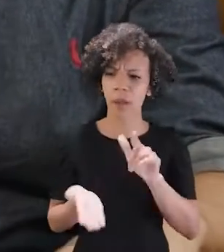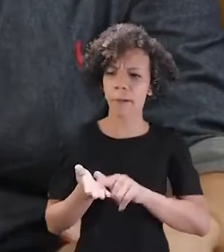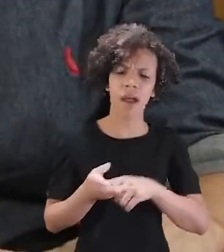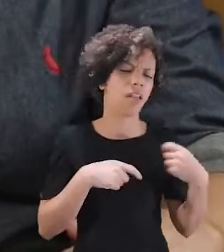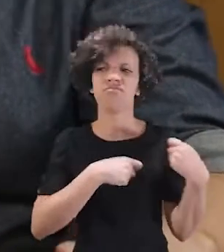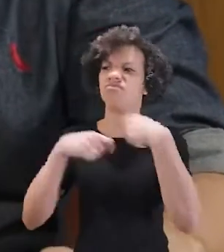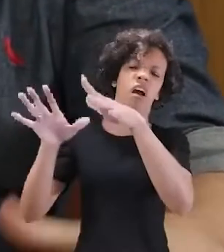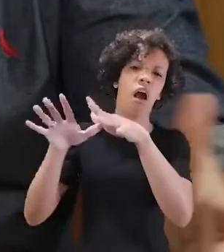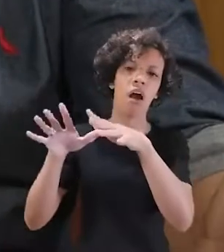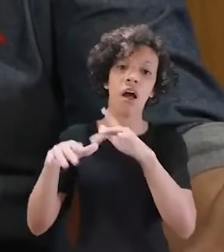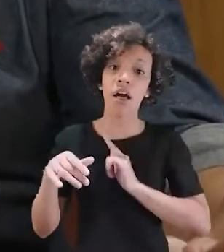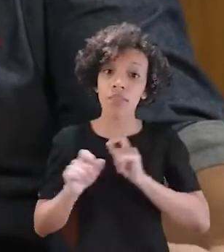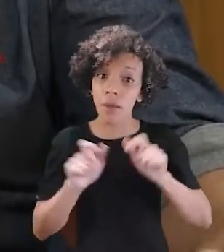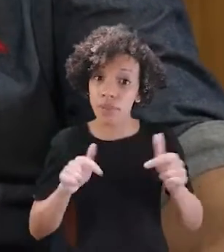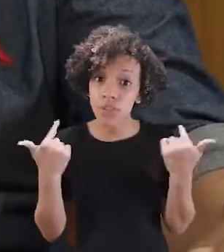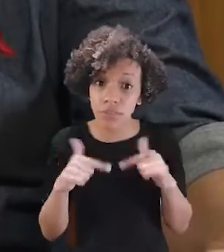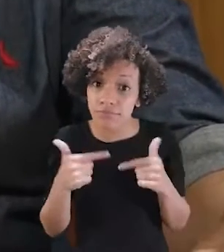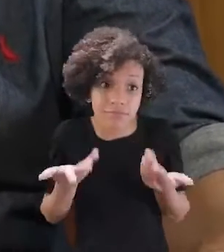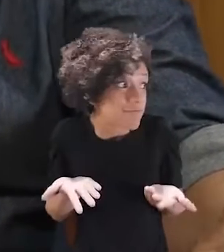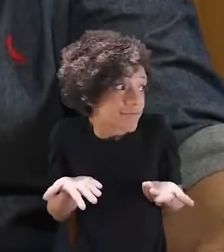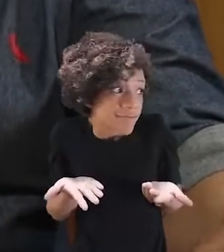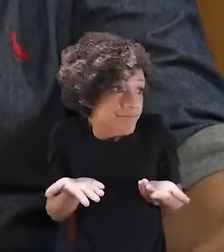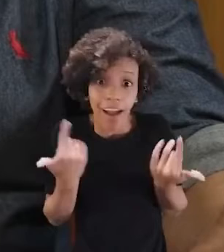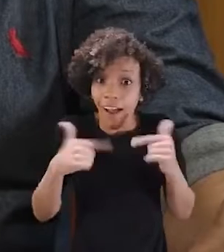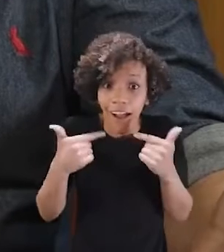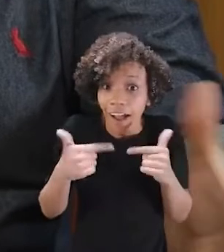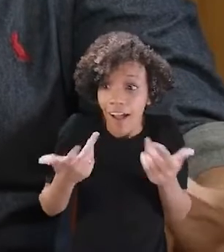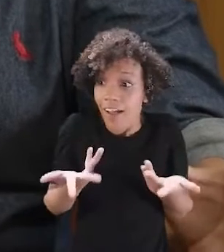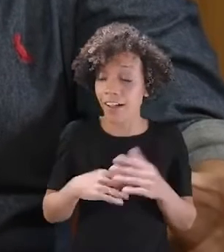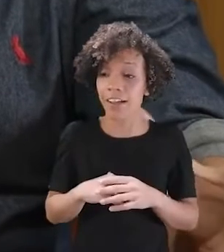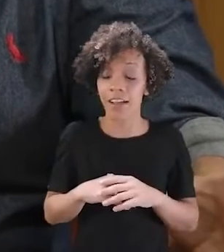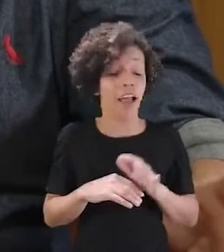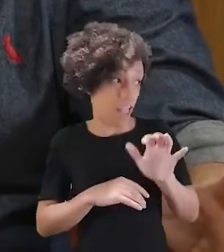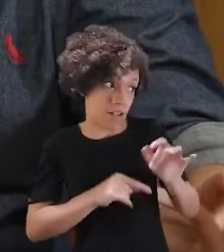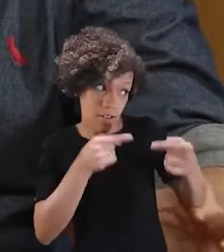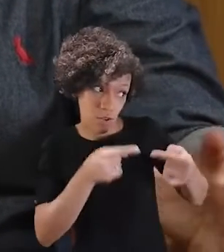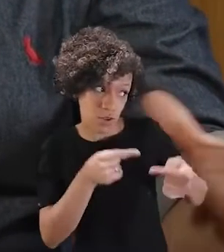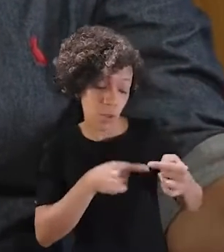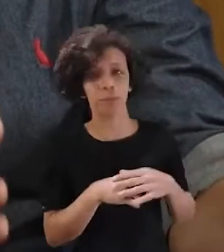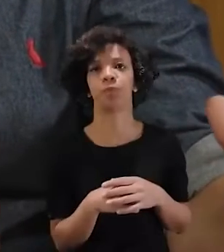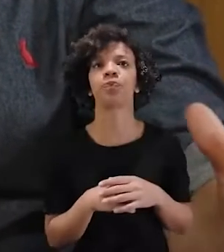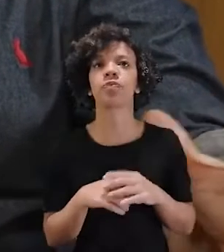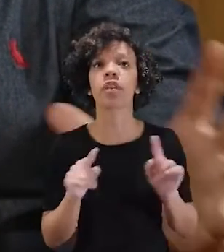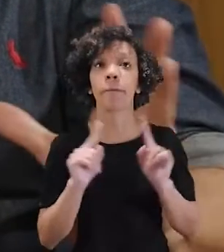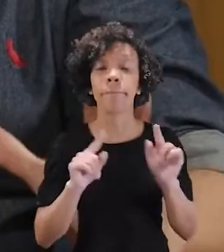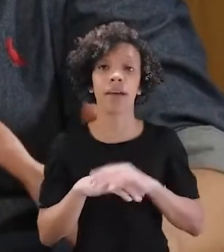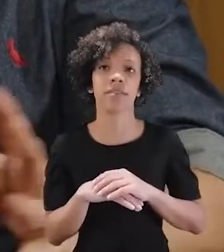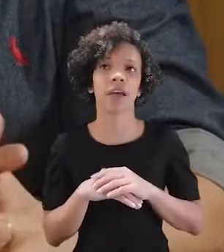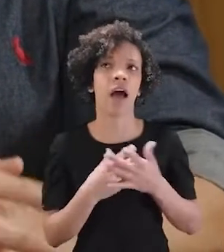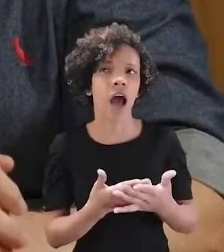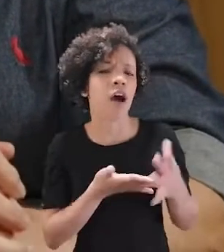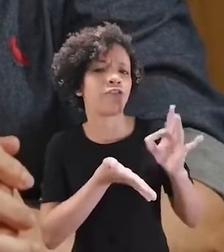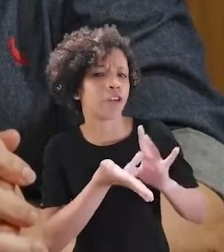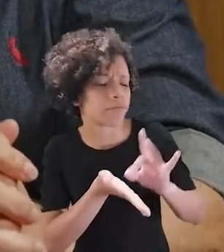ele joga o papel em cima da mulher só tem gente que dá gargalhada no cinema tudo isso e essa é a discussão a questão da